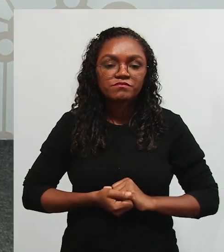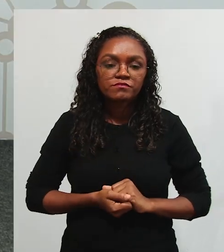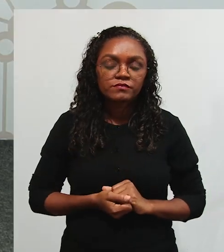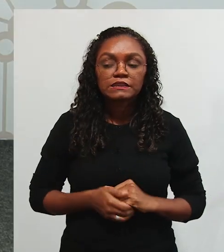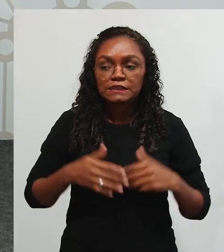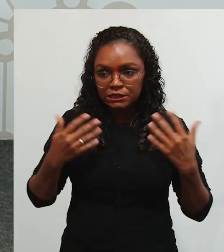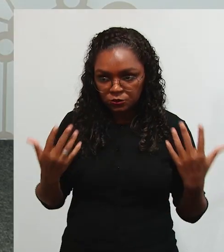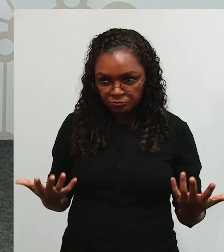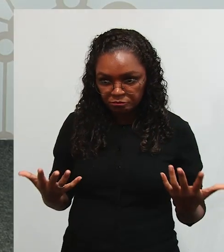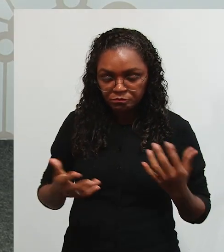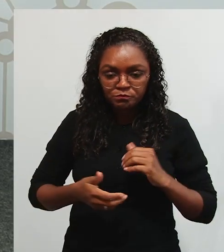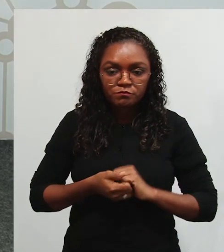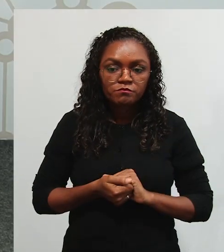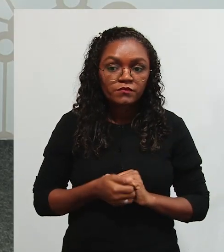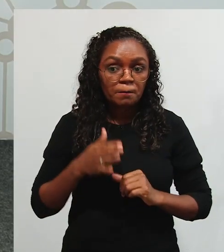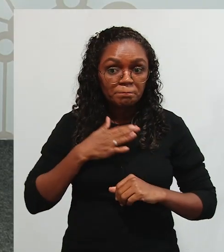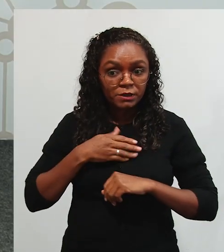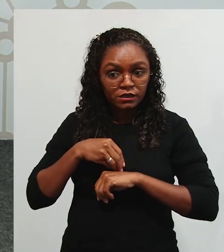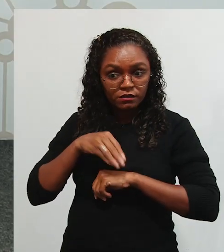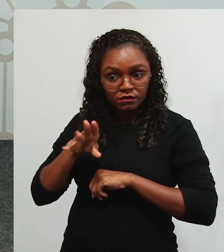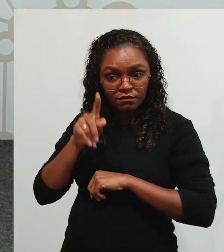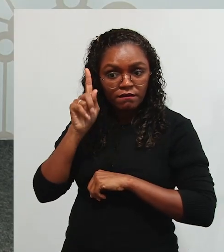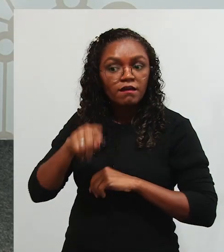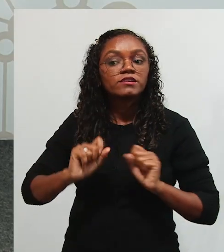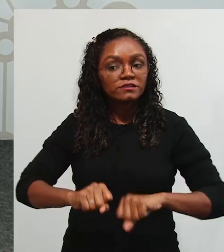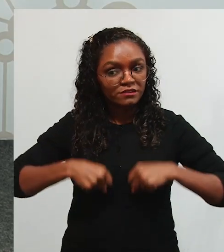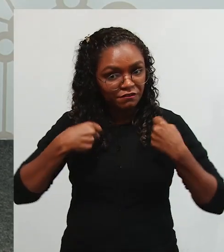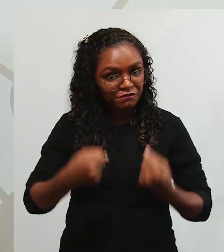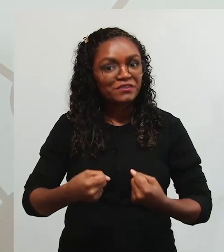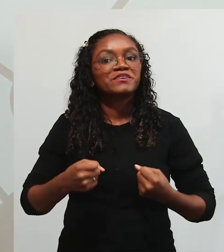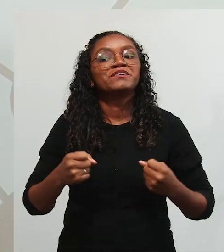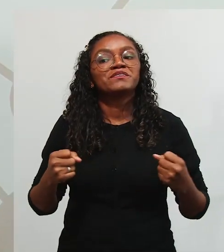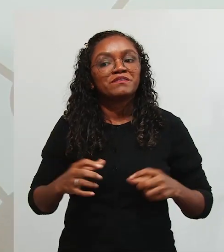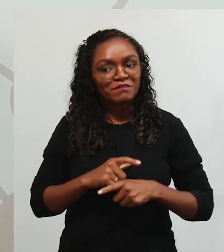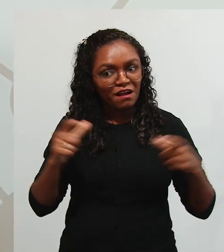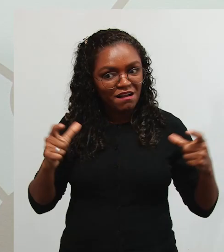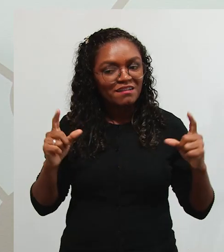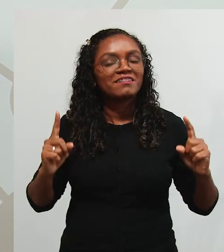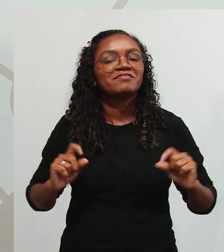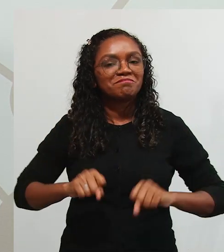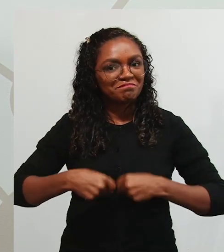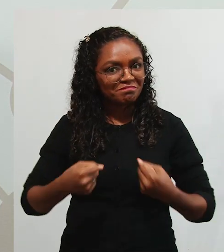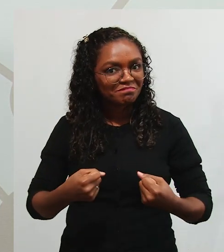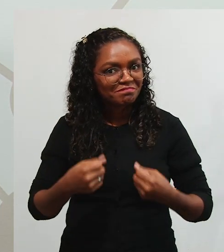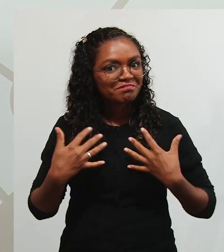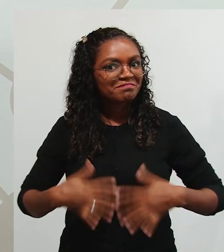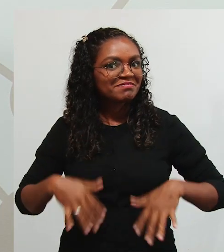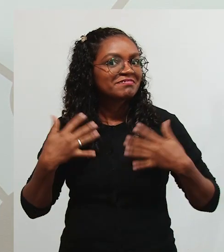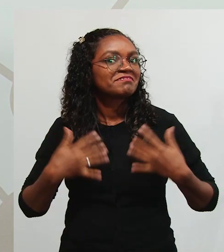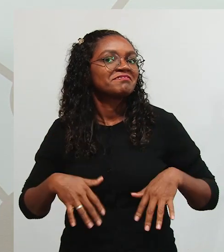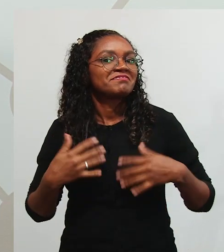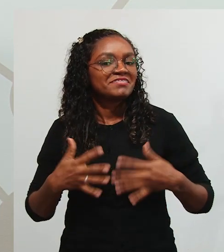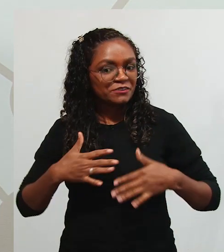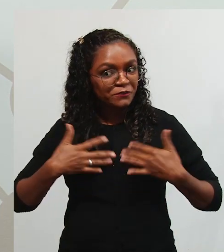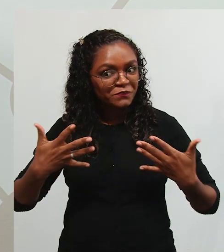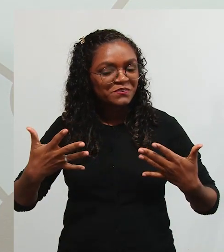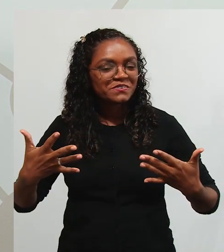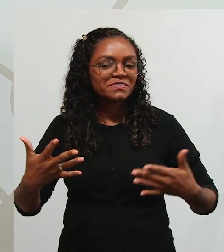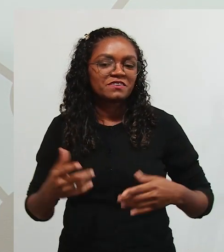Olha, o recado é que o desafio é grande, né? E que Não assusta.